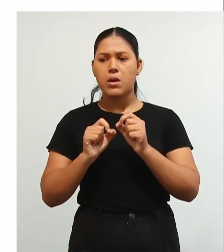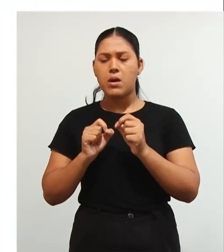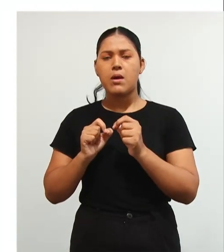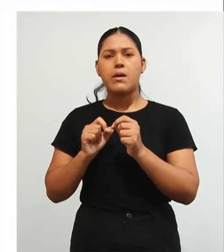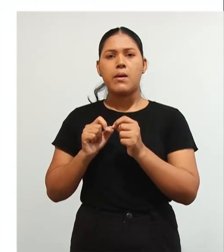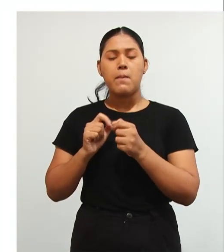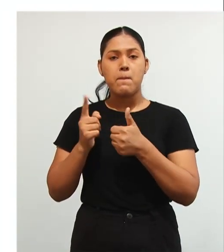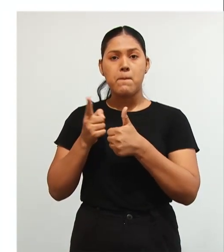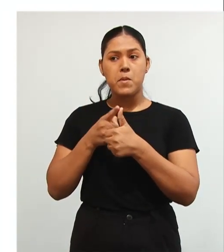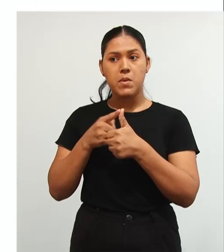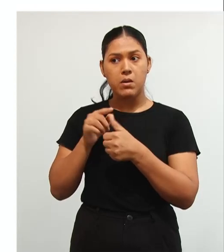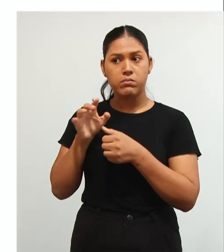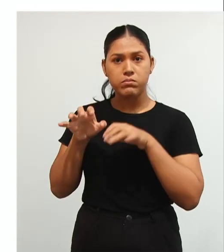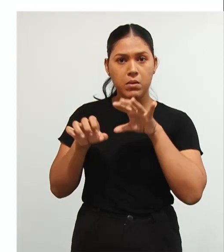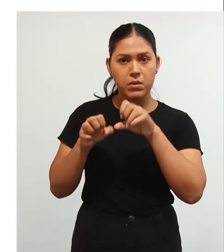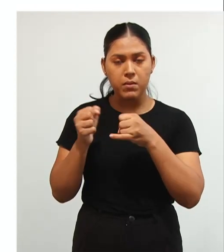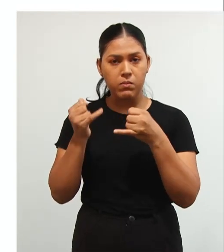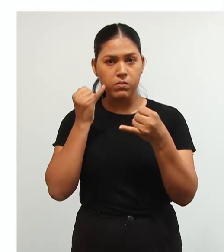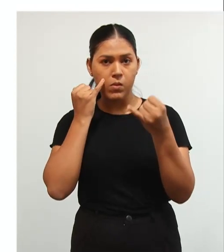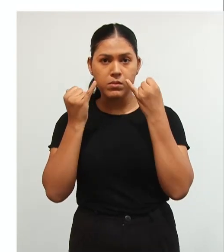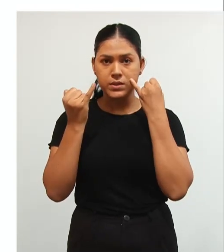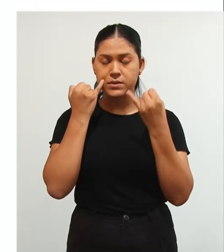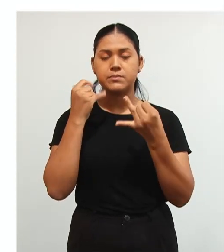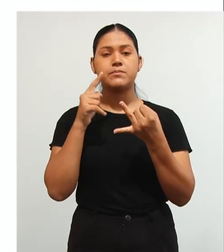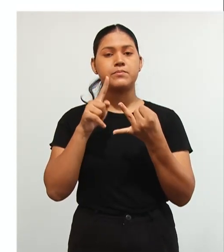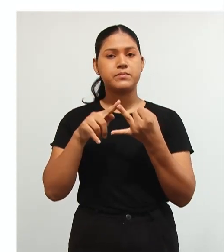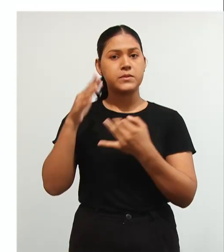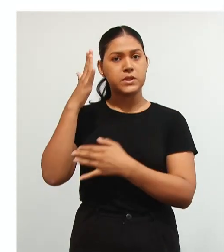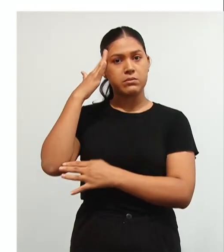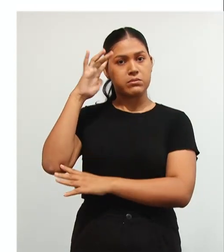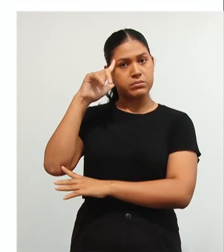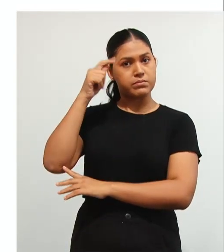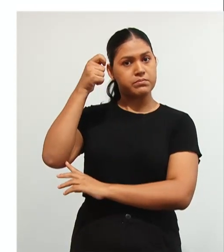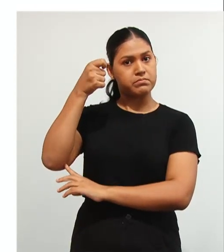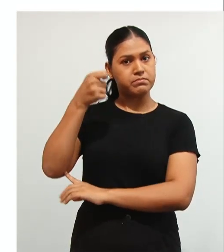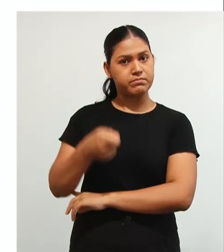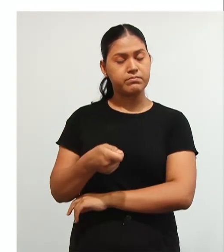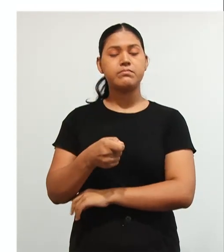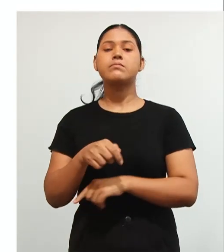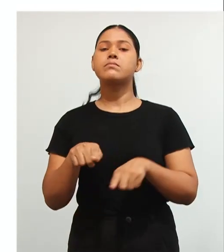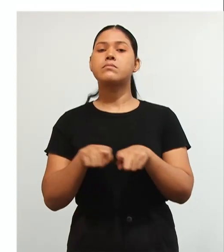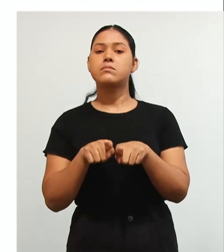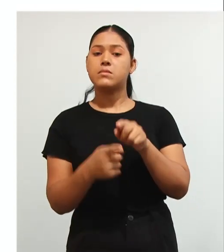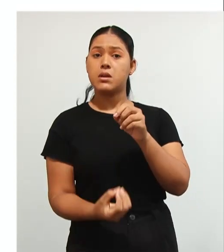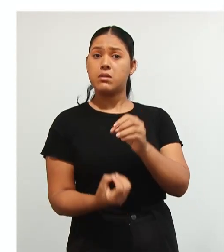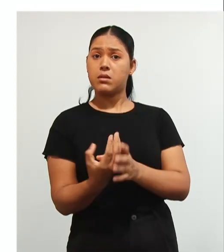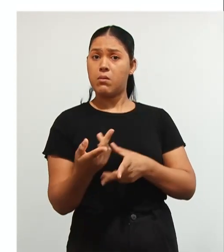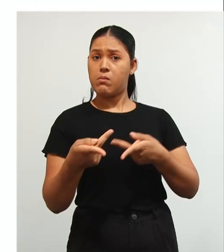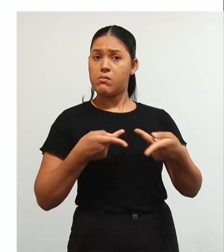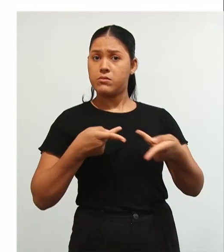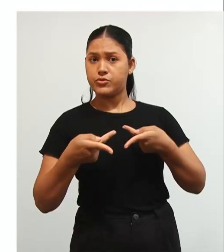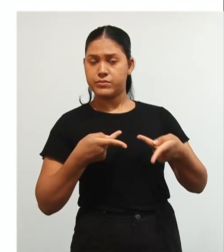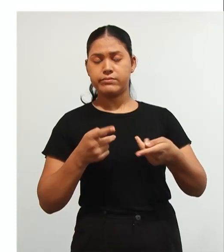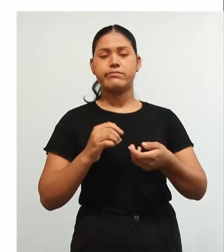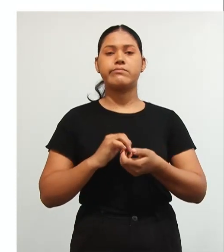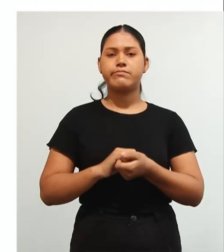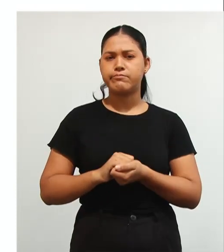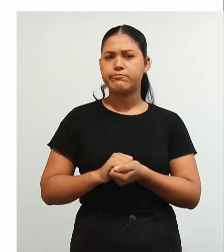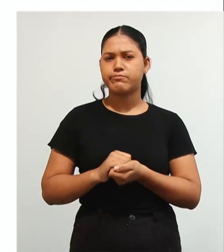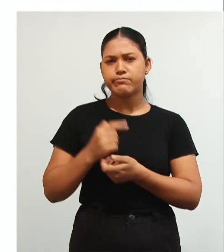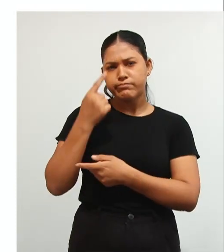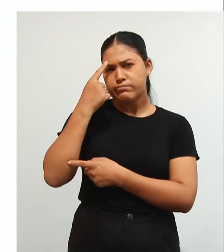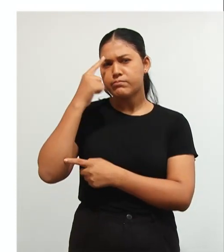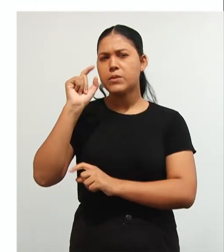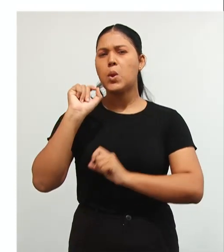dados, análises, discussões, decisões, implementações de medidas e vigilância multilateral. A ideia aqui é